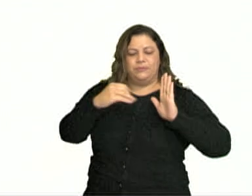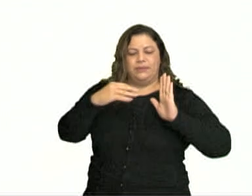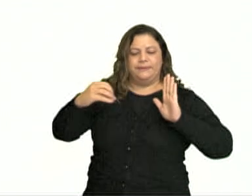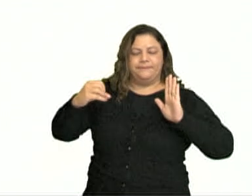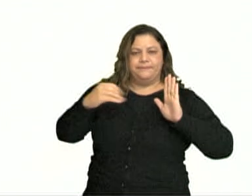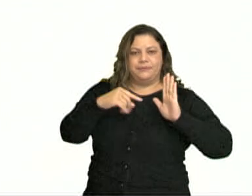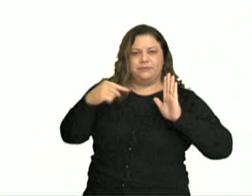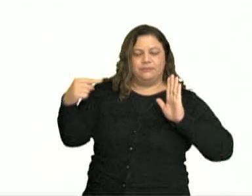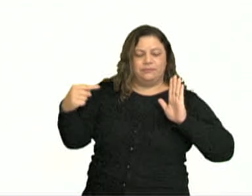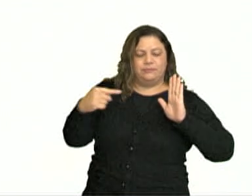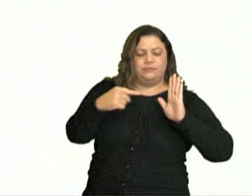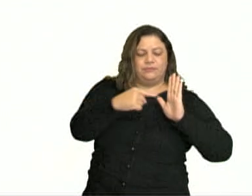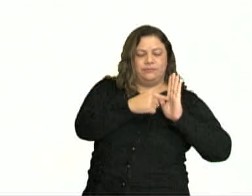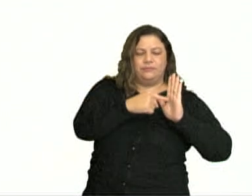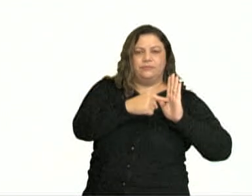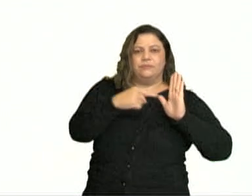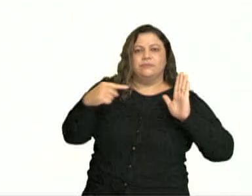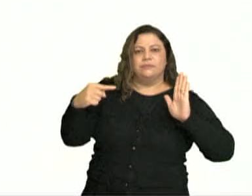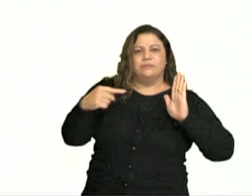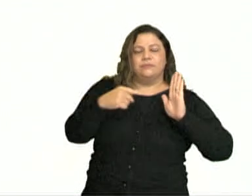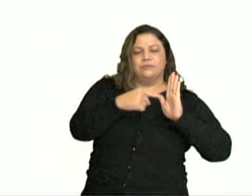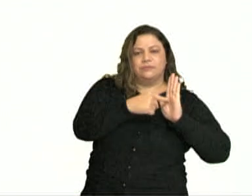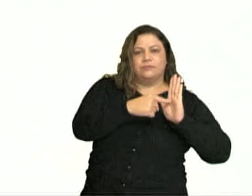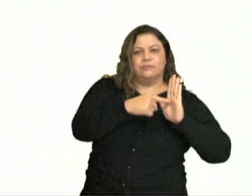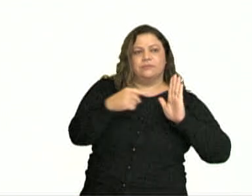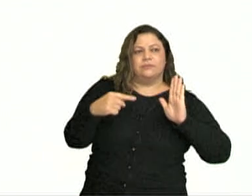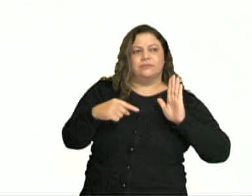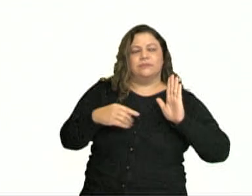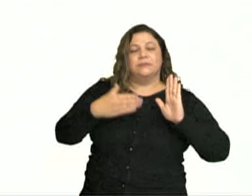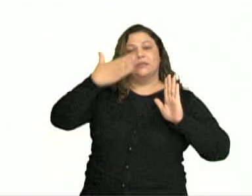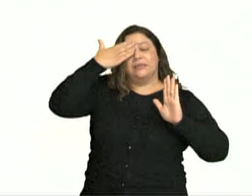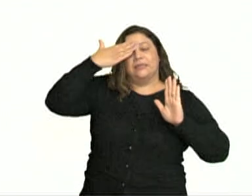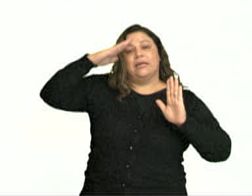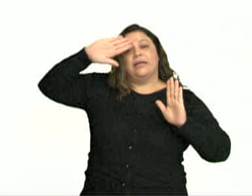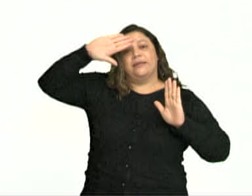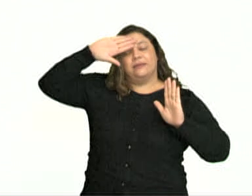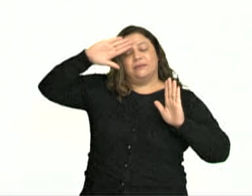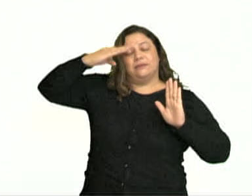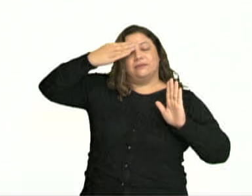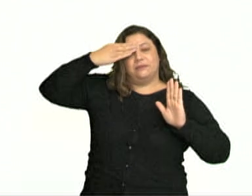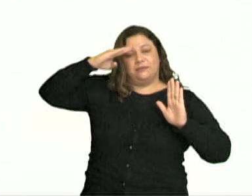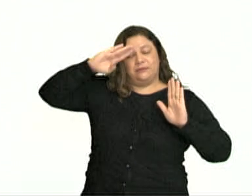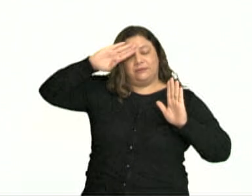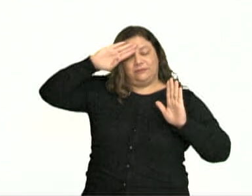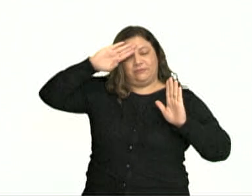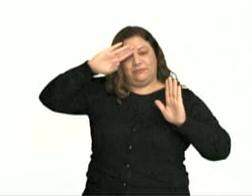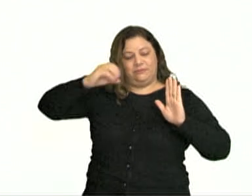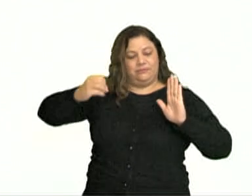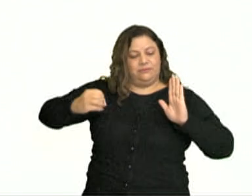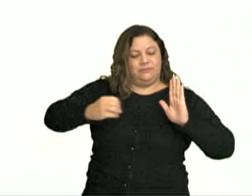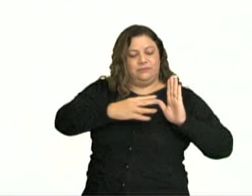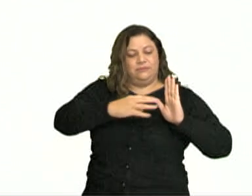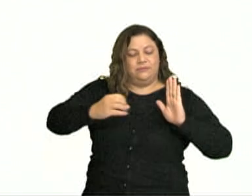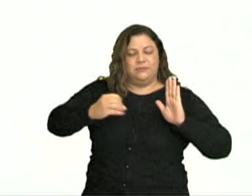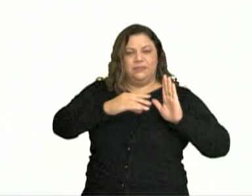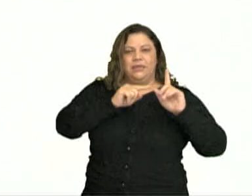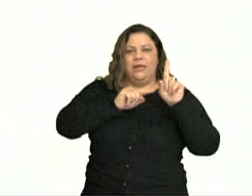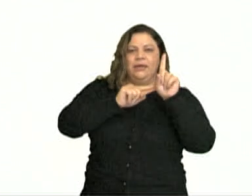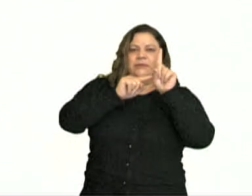a 14 micrômetros é usada para aferir a temperatura. Assim, o corpo aumenta ou diminui a intensidade de energia